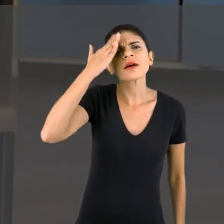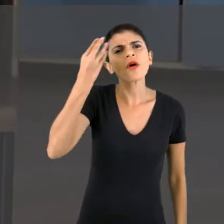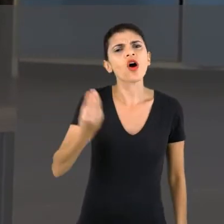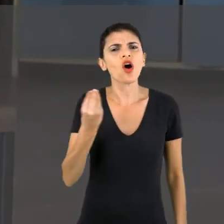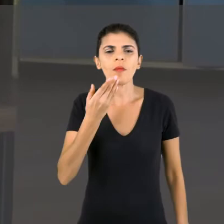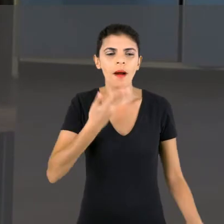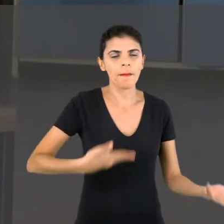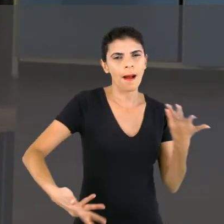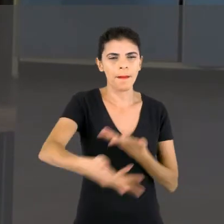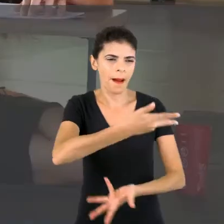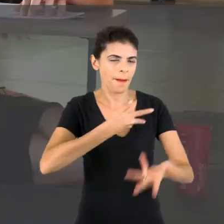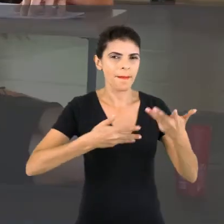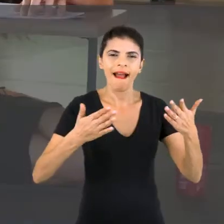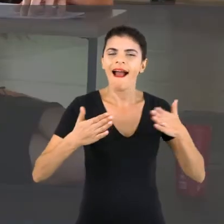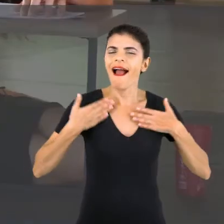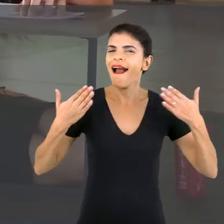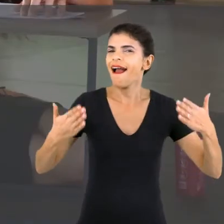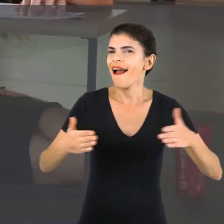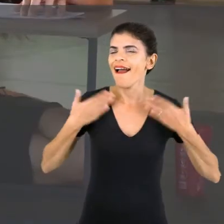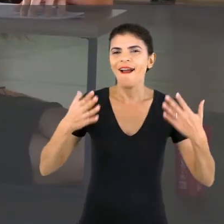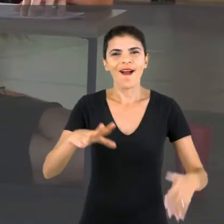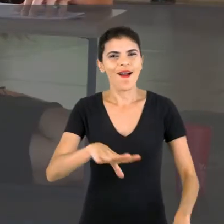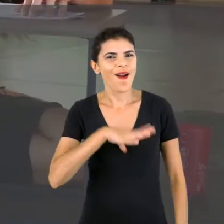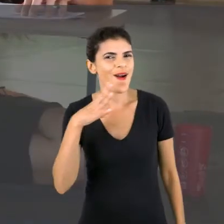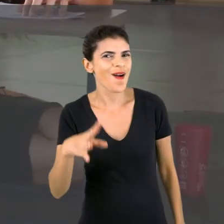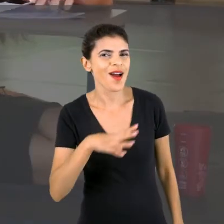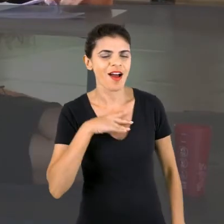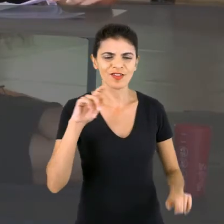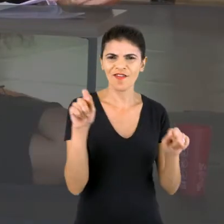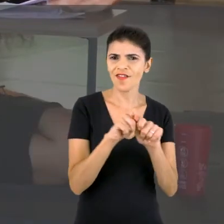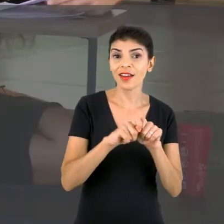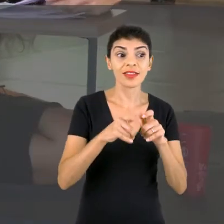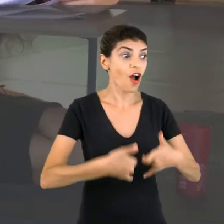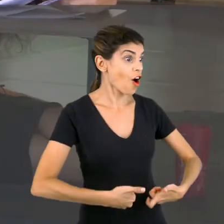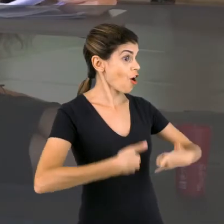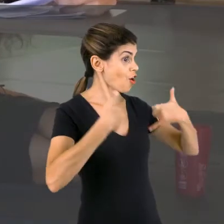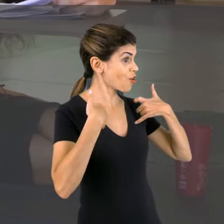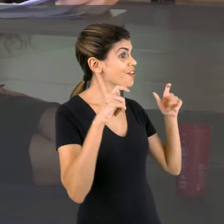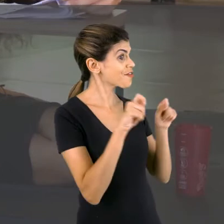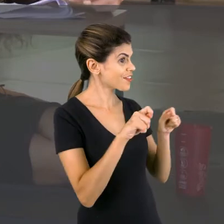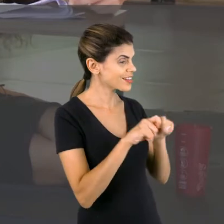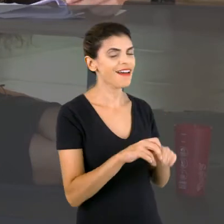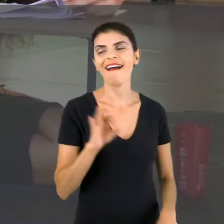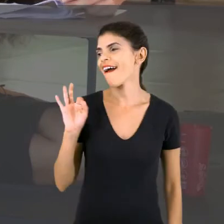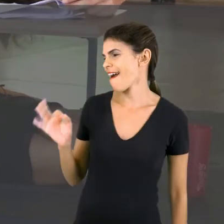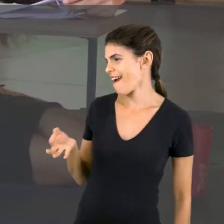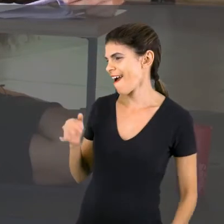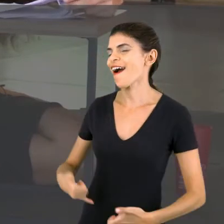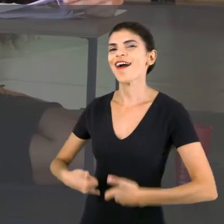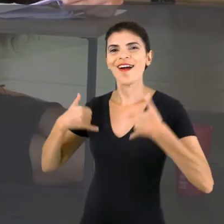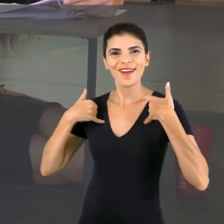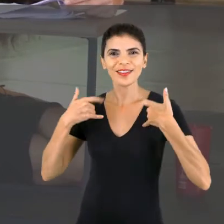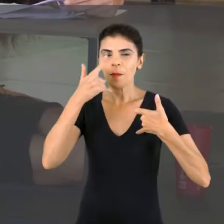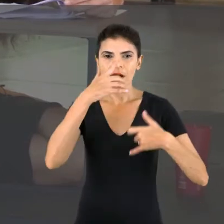Saber falar do coletivo, né? Falar com alegria, com entusiasmo do seu próprio fazer. Ter orgulho do que você está construindo, né? Exatamente,